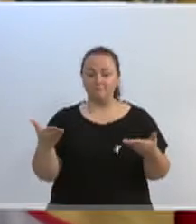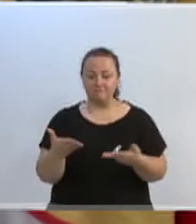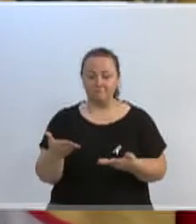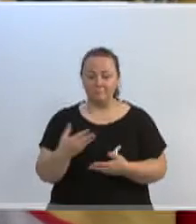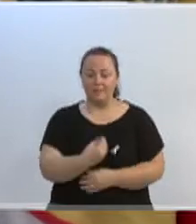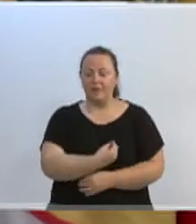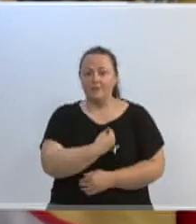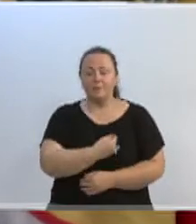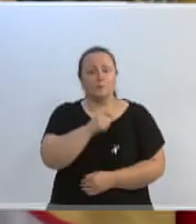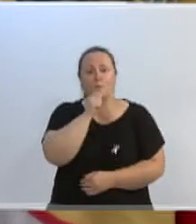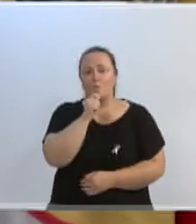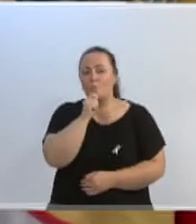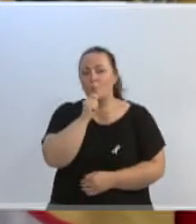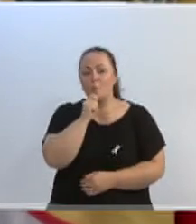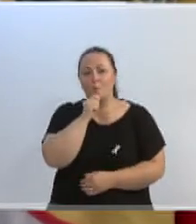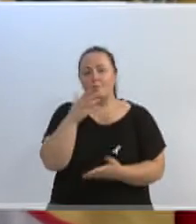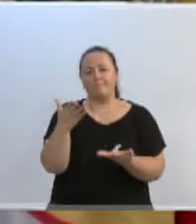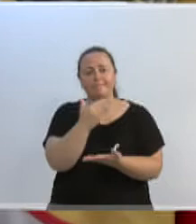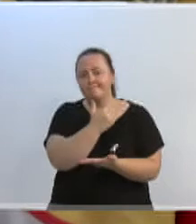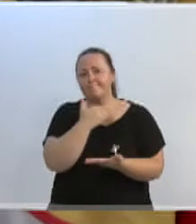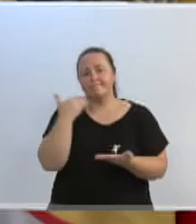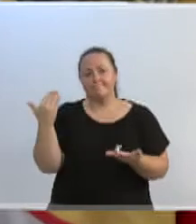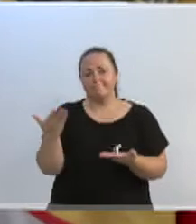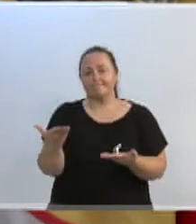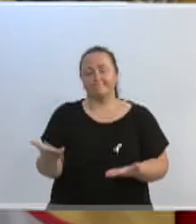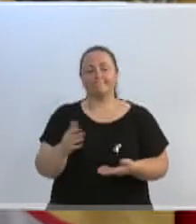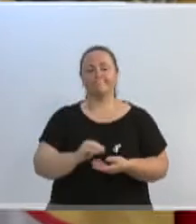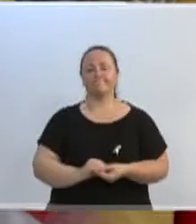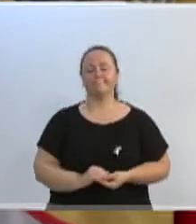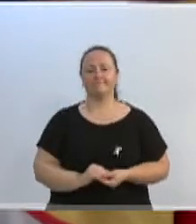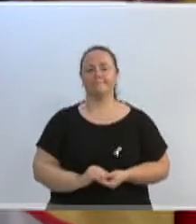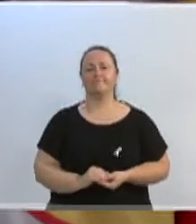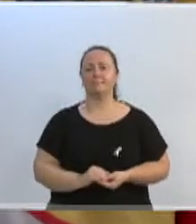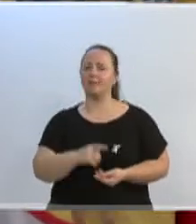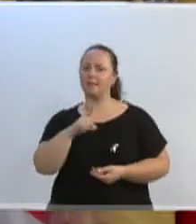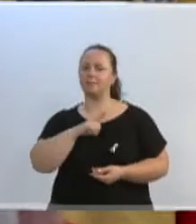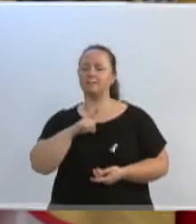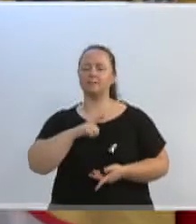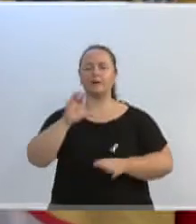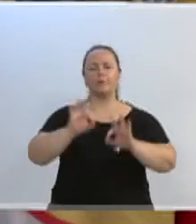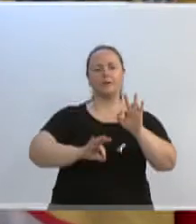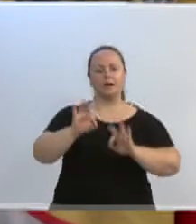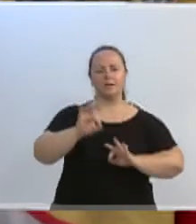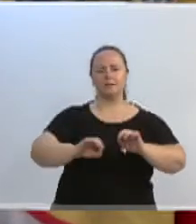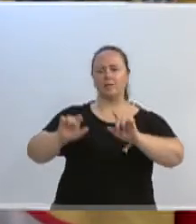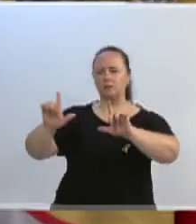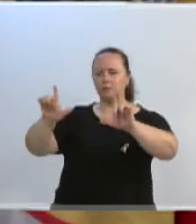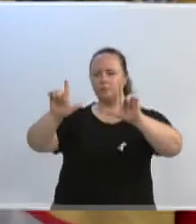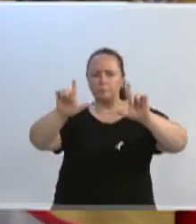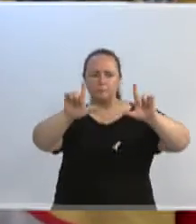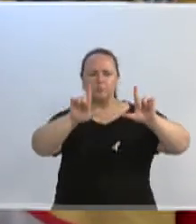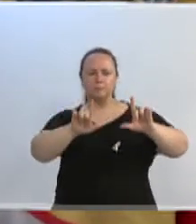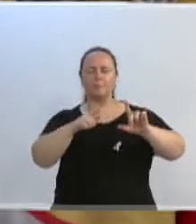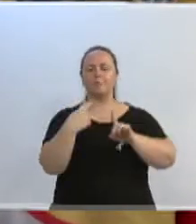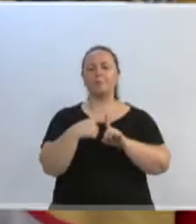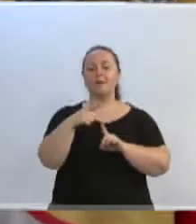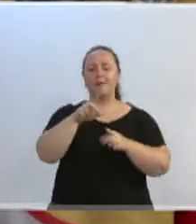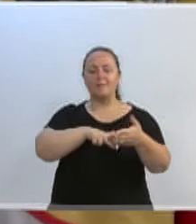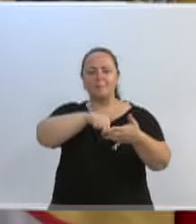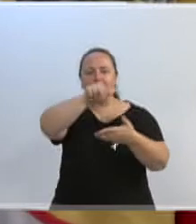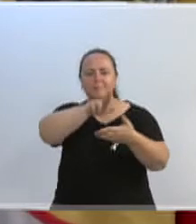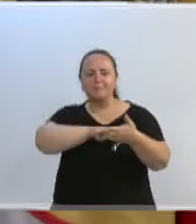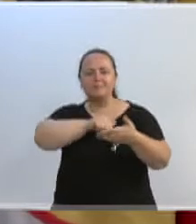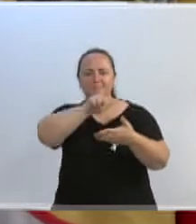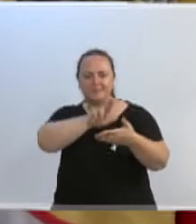certeza, ele está aqui. Nós tínhamos programado uma exposição, Sidney é artista plástico, pintor, nós tínhamos